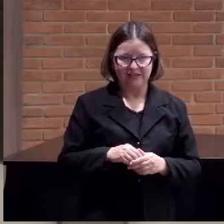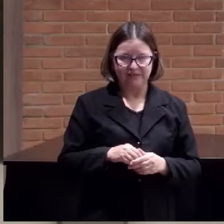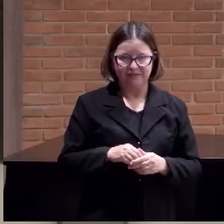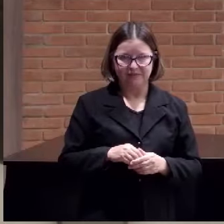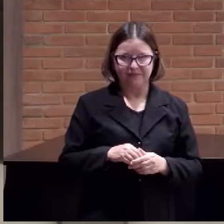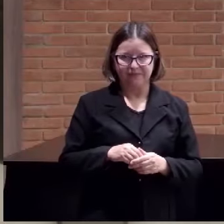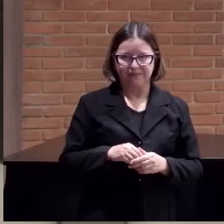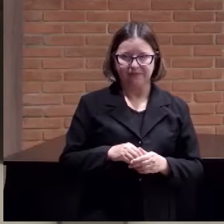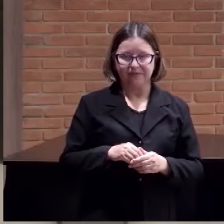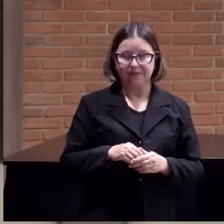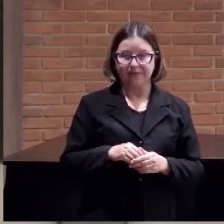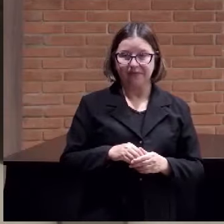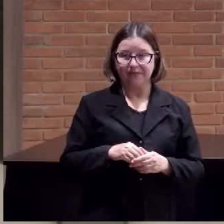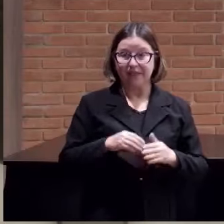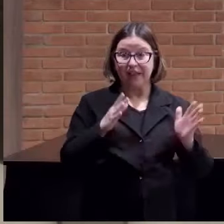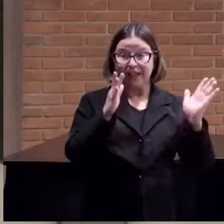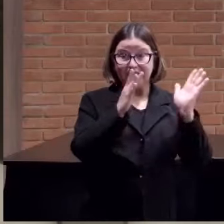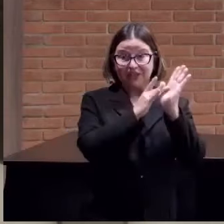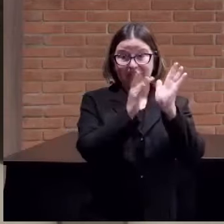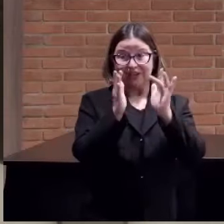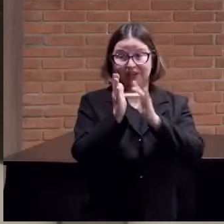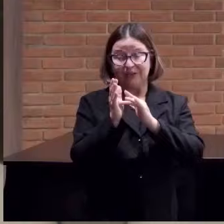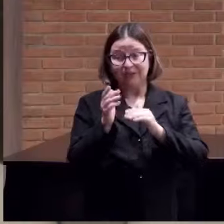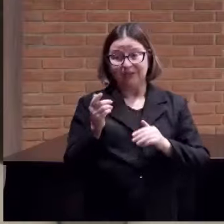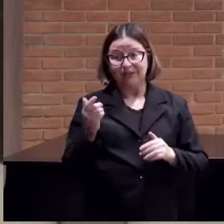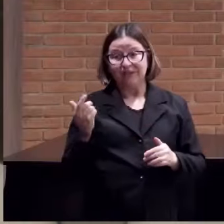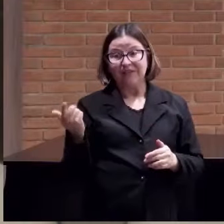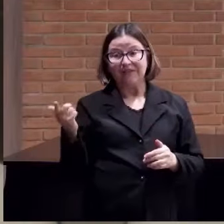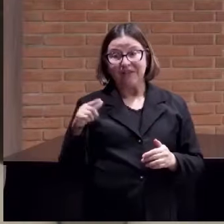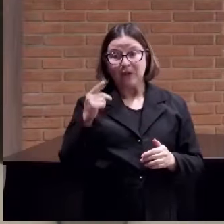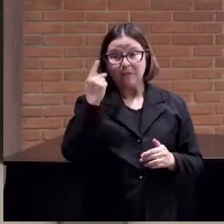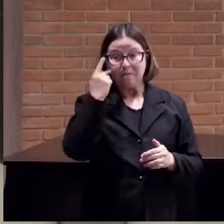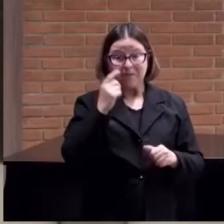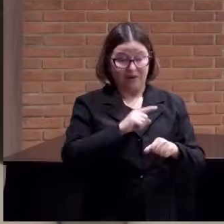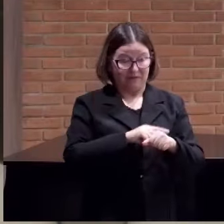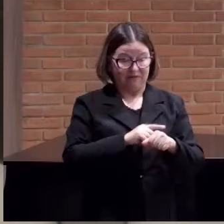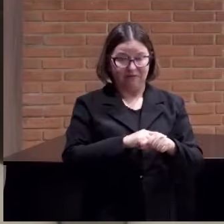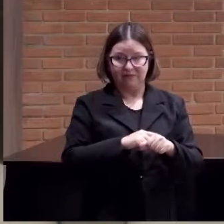Ele veio para uma hora específica.